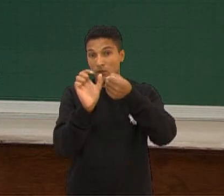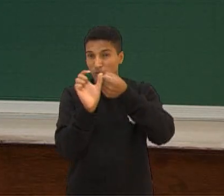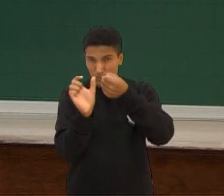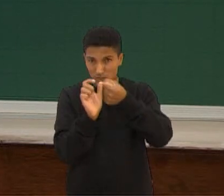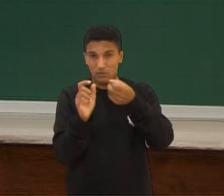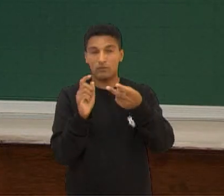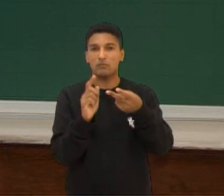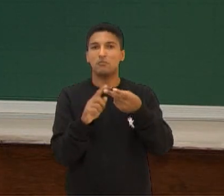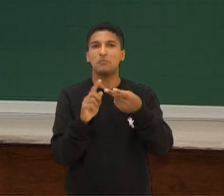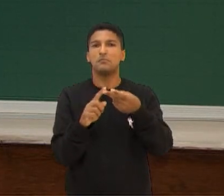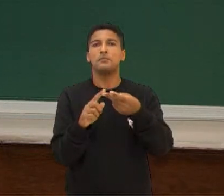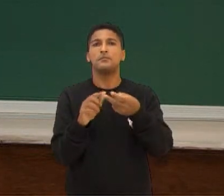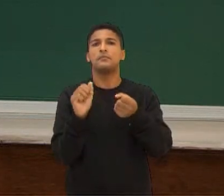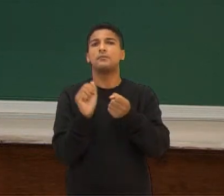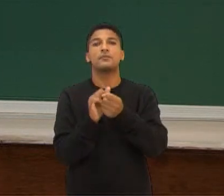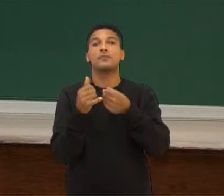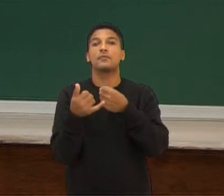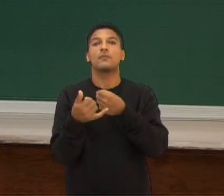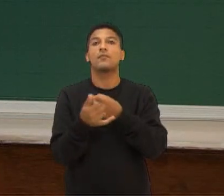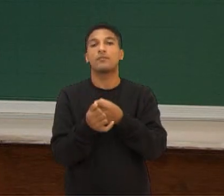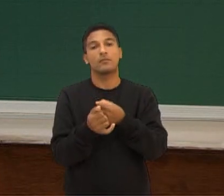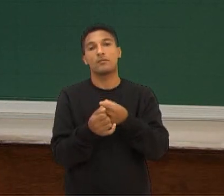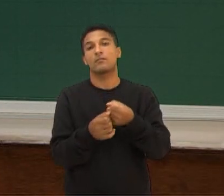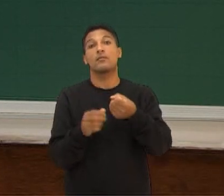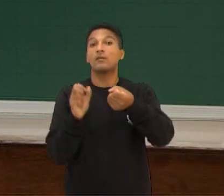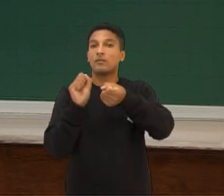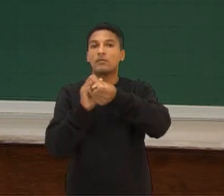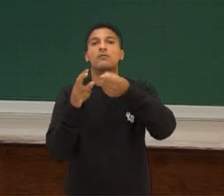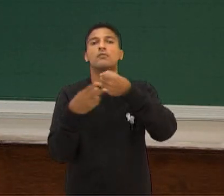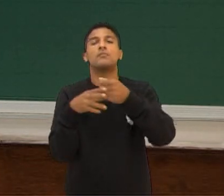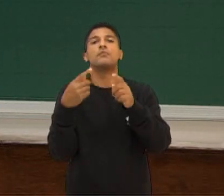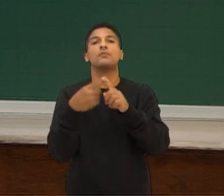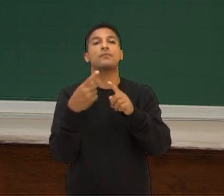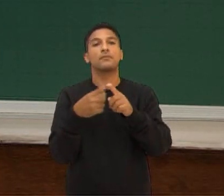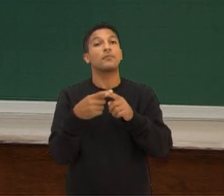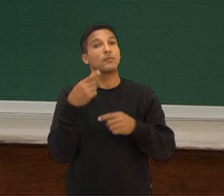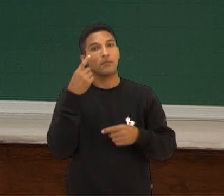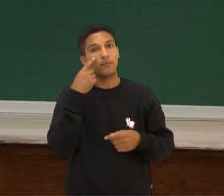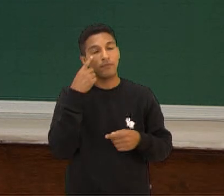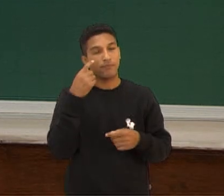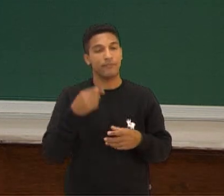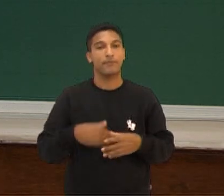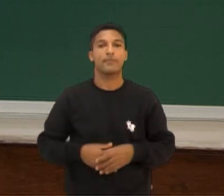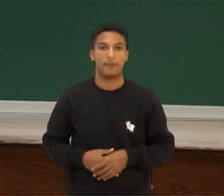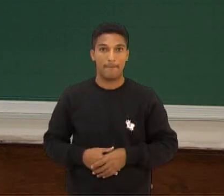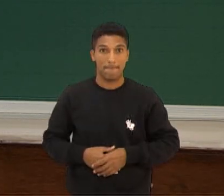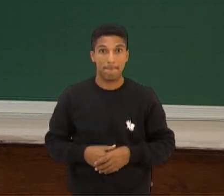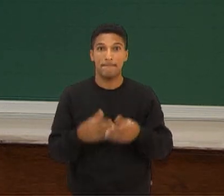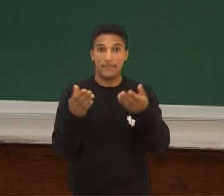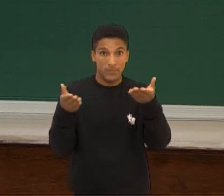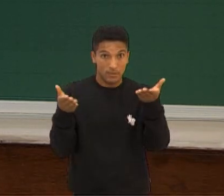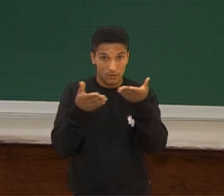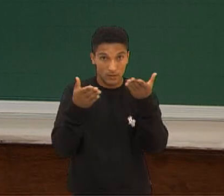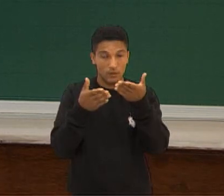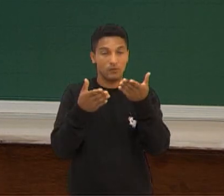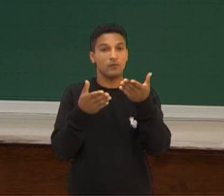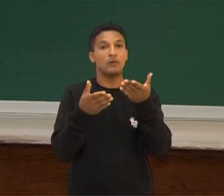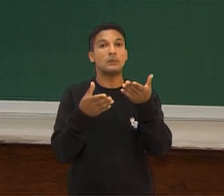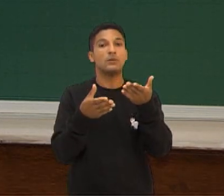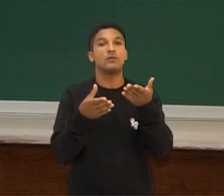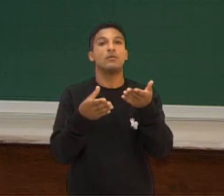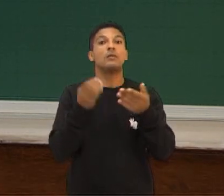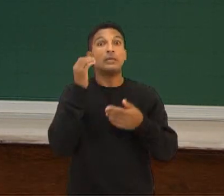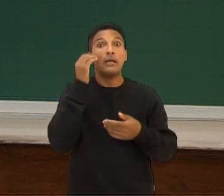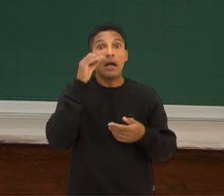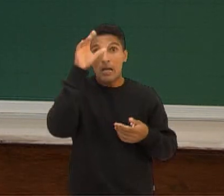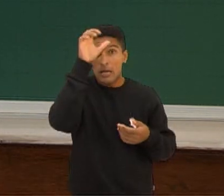seis lá substantivas e as duas adjetivas, não é verdade? Então hoje vamos sair daqui um pouquinho melhor